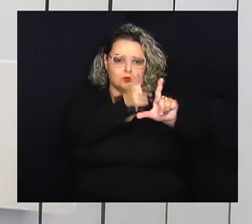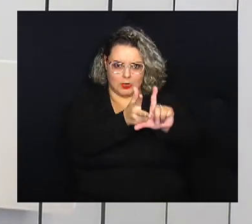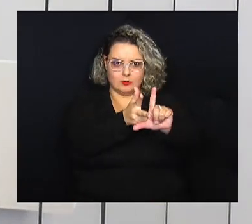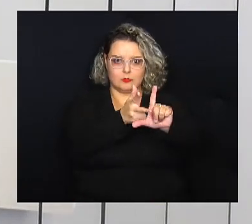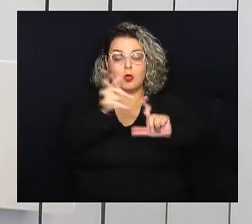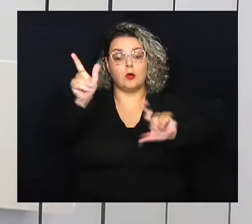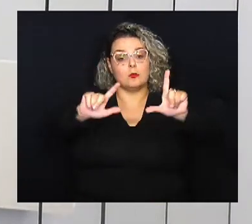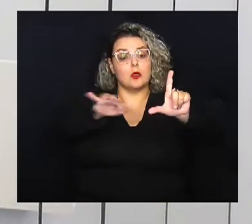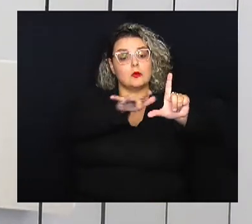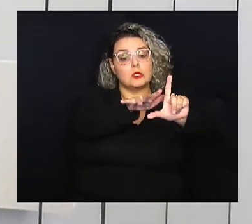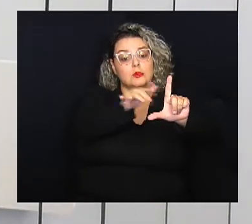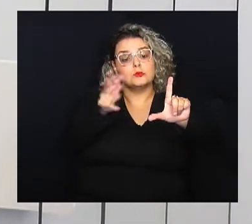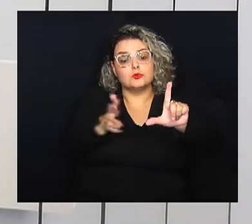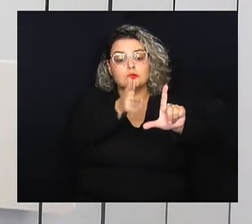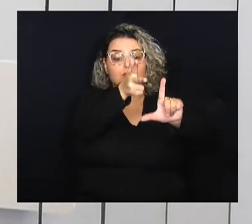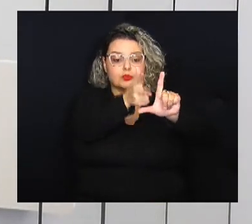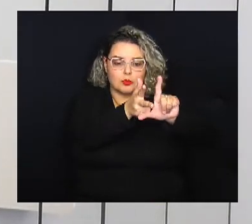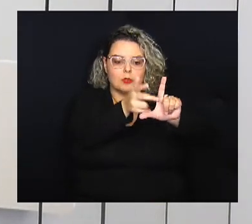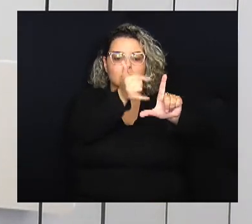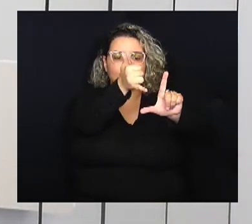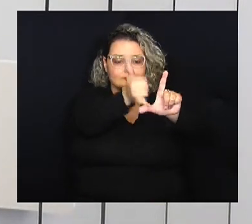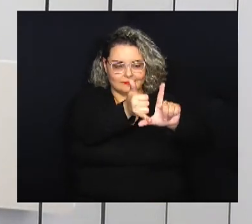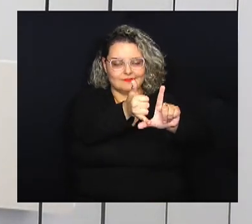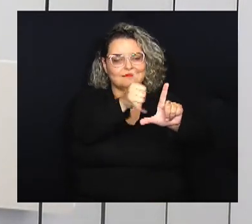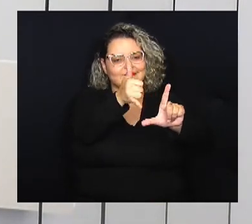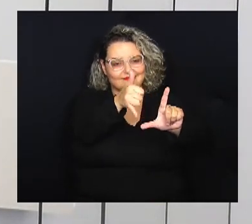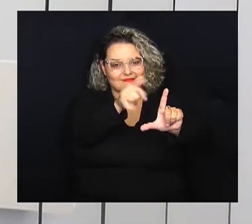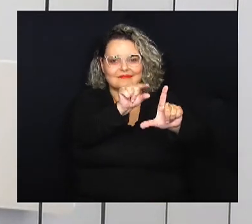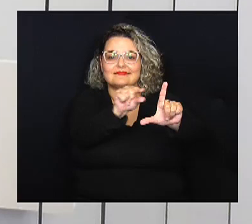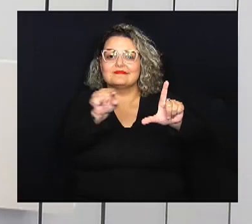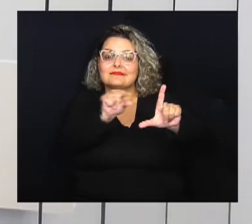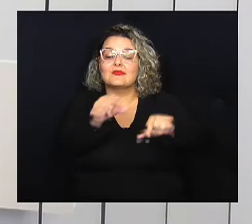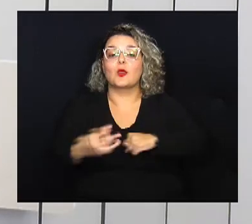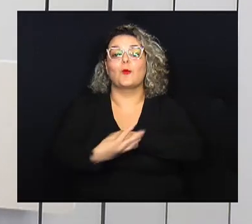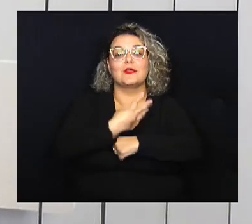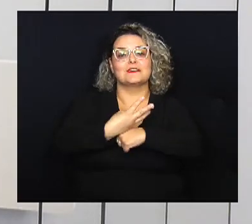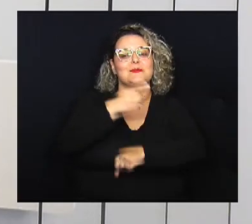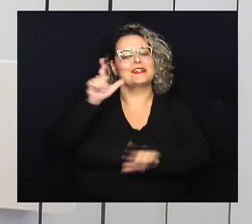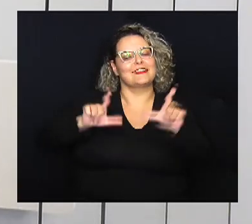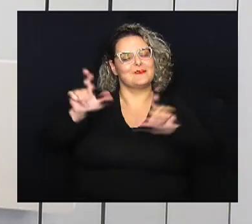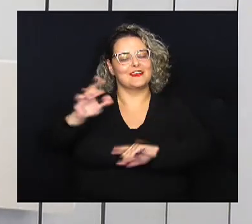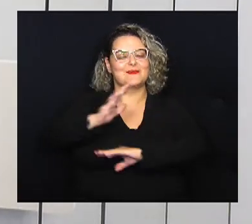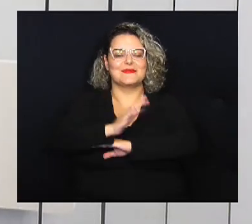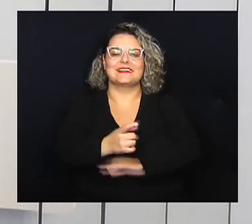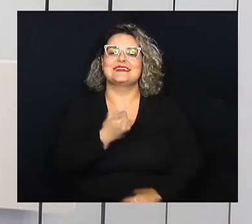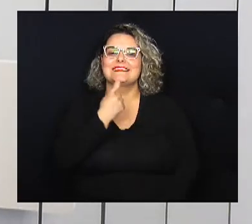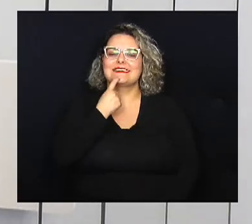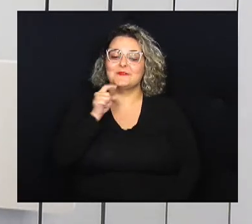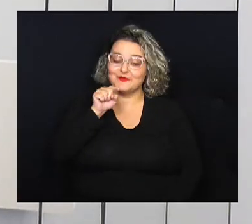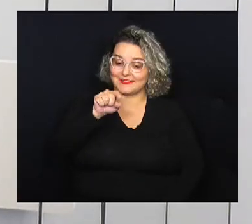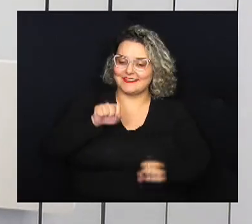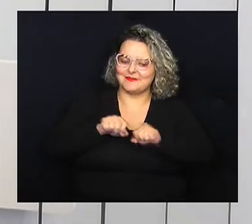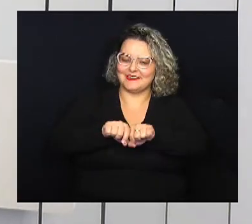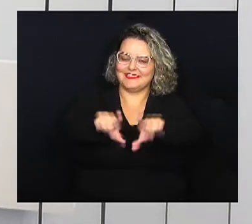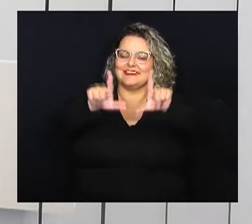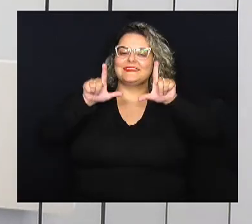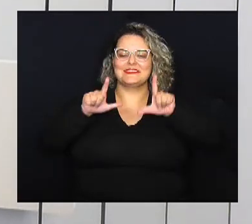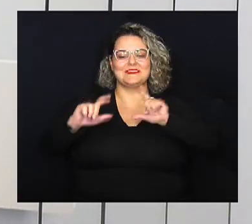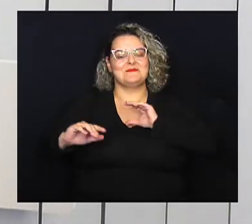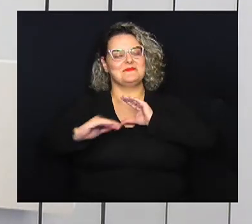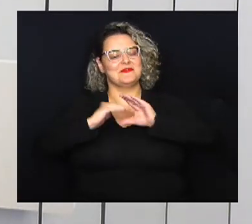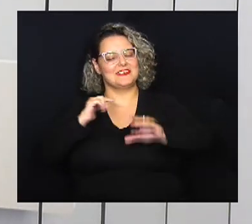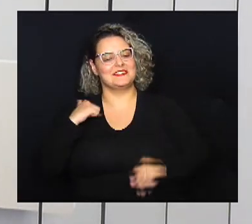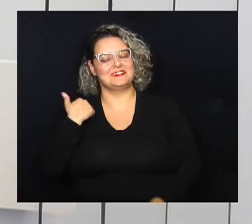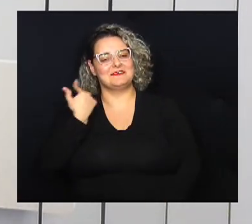para o QR Code, já aparece uma mensagem na tela do seu celular. O WhatsApp da TV Câmara Campinas. Você aperta e